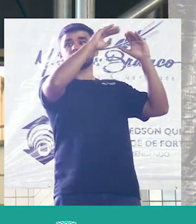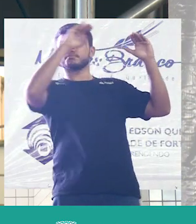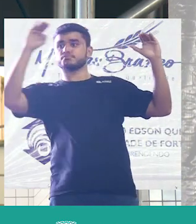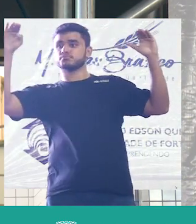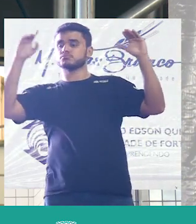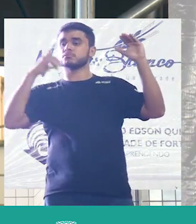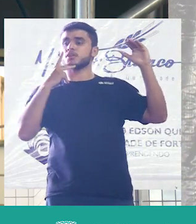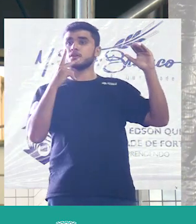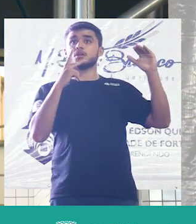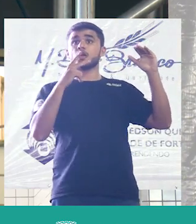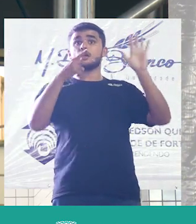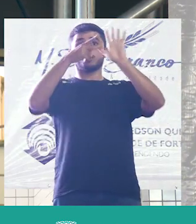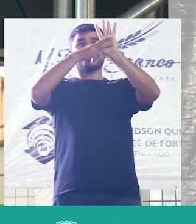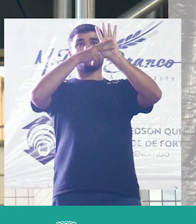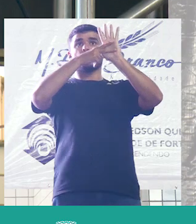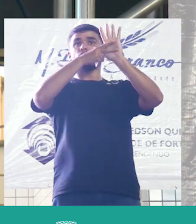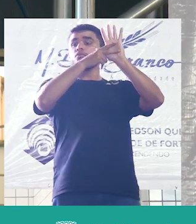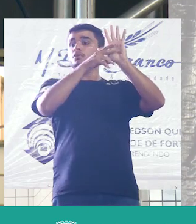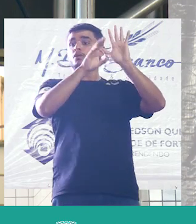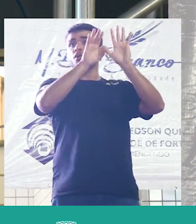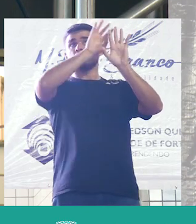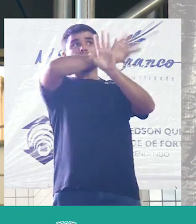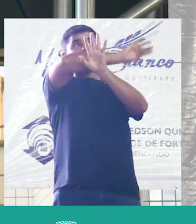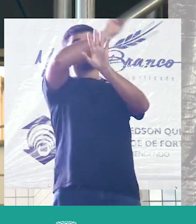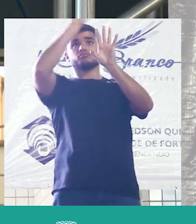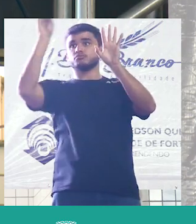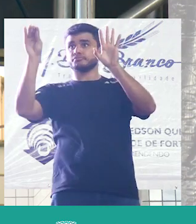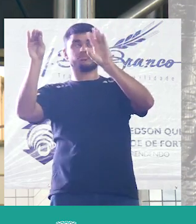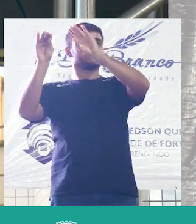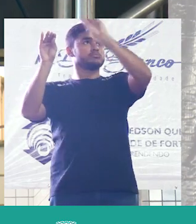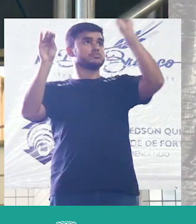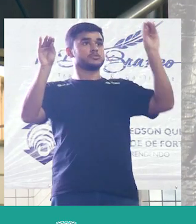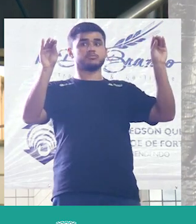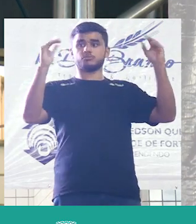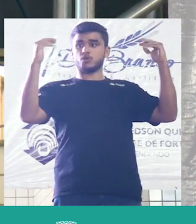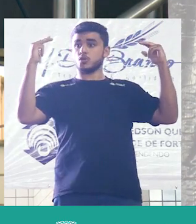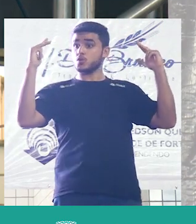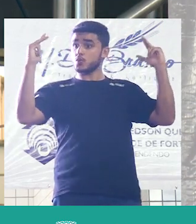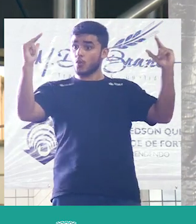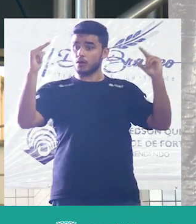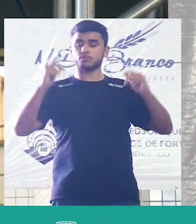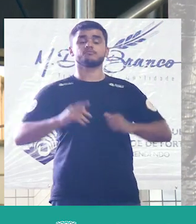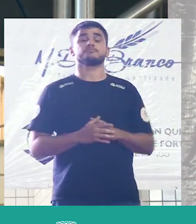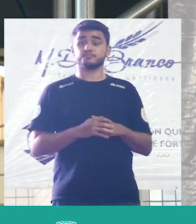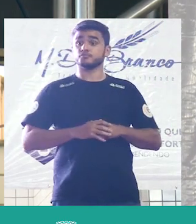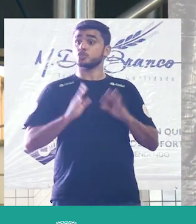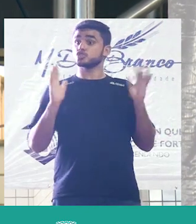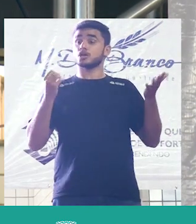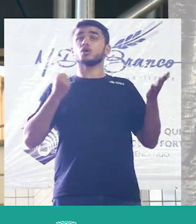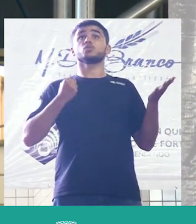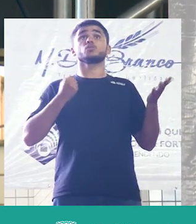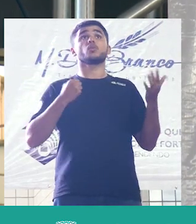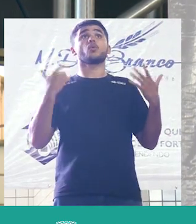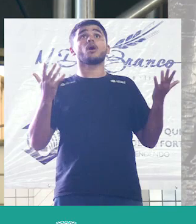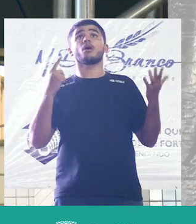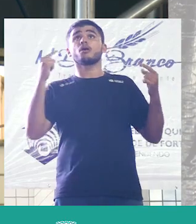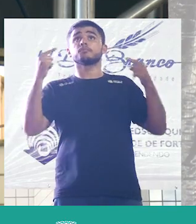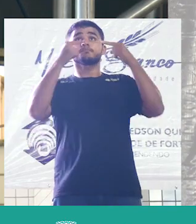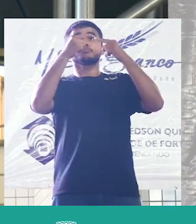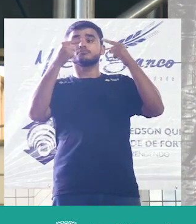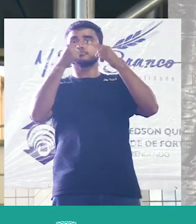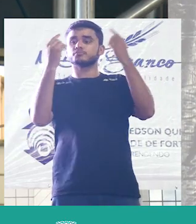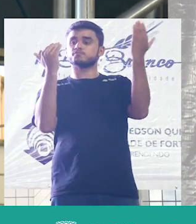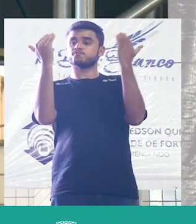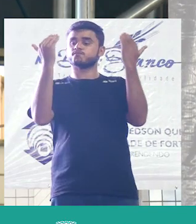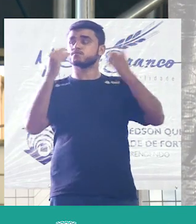membro ficassem em iguais quantidade no segundo. Peguei as 2 substâncias mencionadas no texto e vi a proporção entre